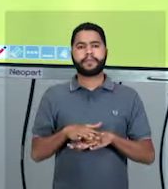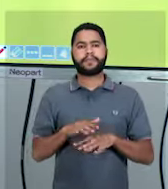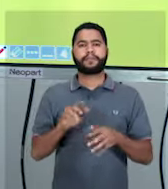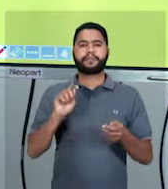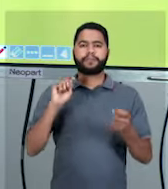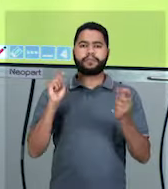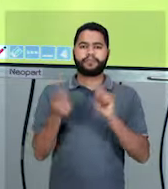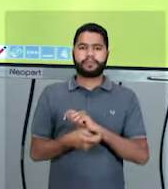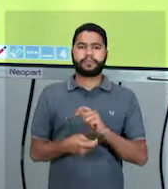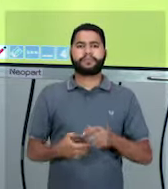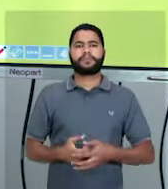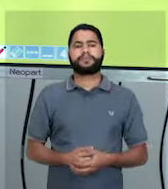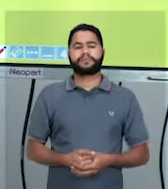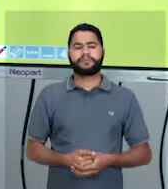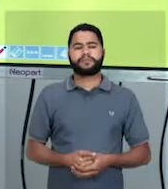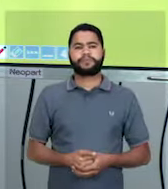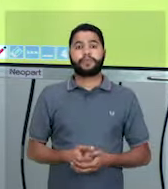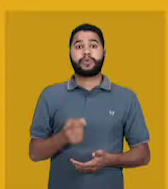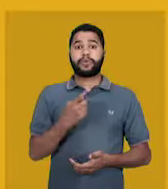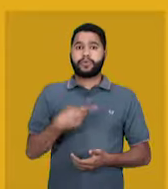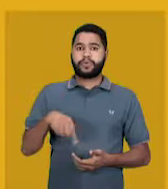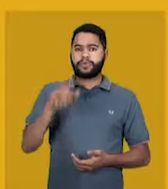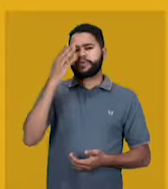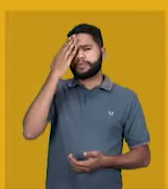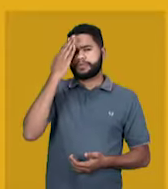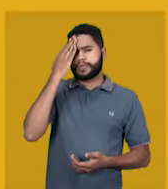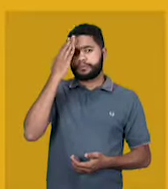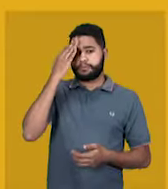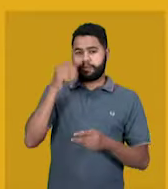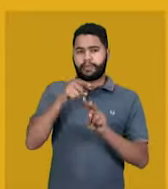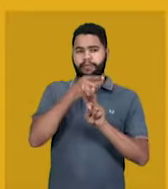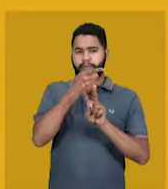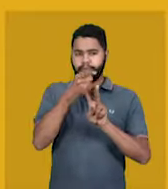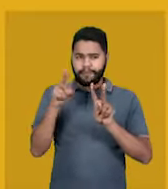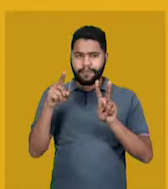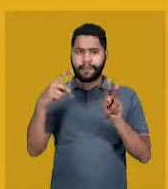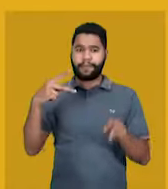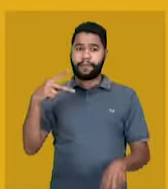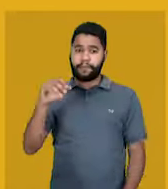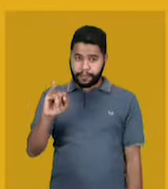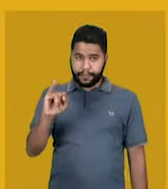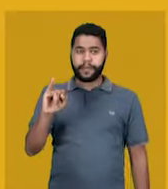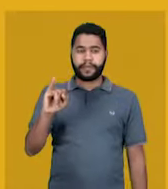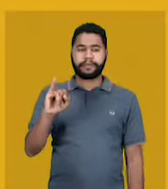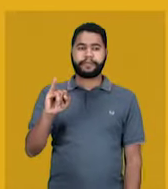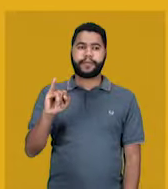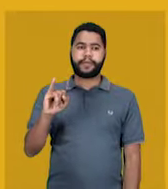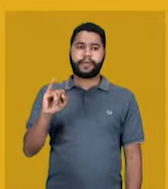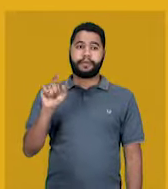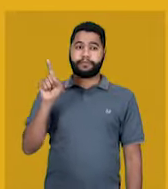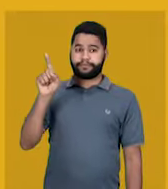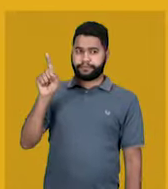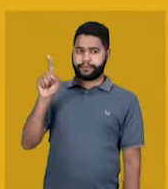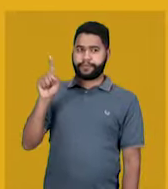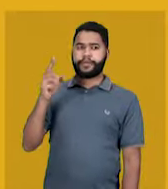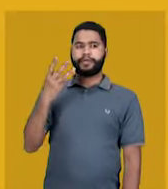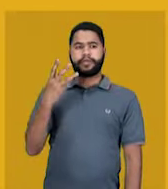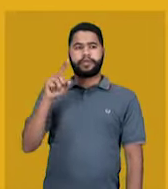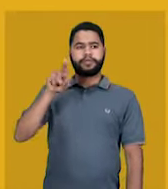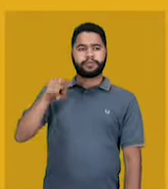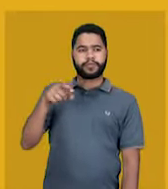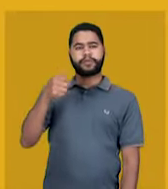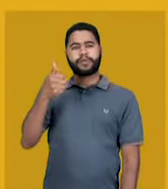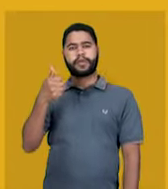conversão. Nós sabemos que π, né, aquela nossa relação, o valor de π está aqui, equivale a